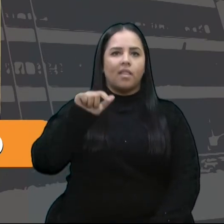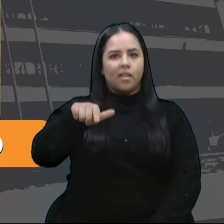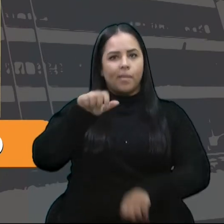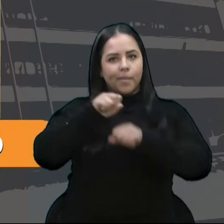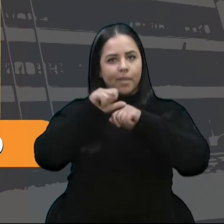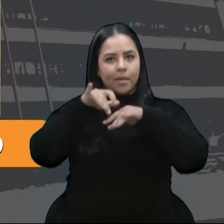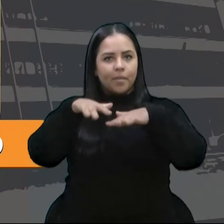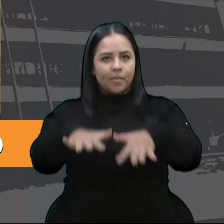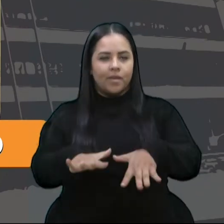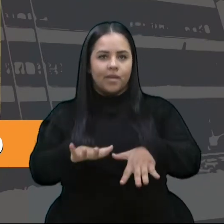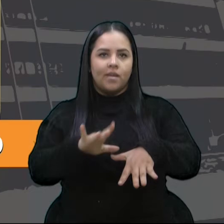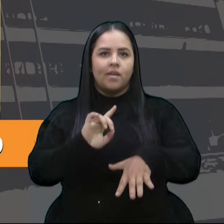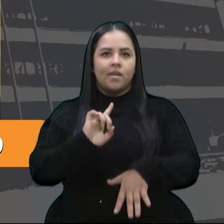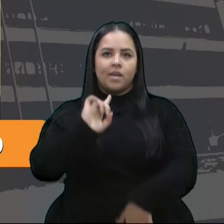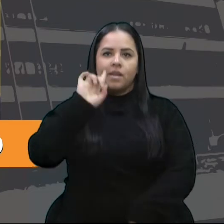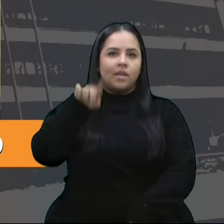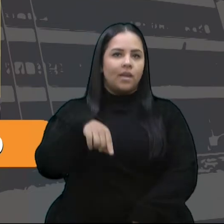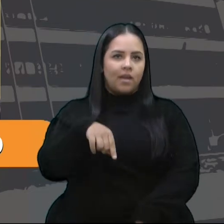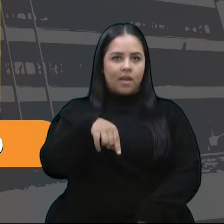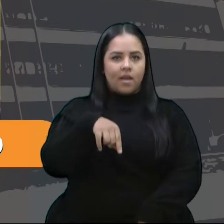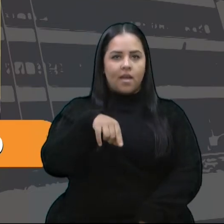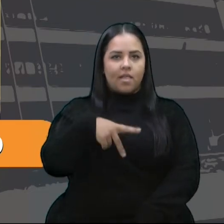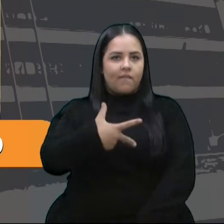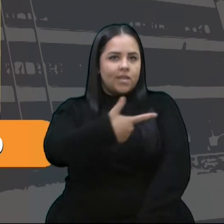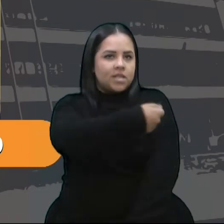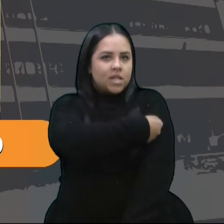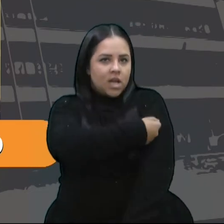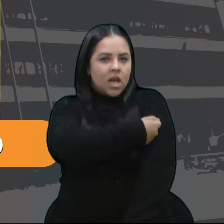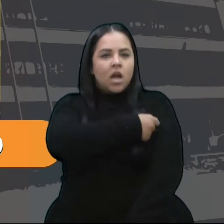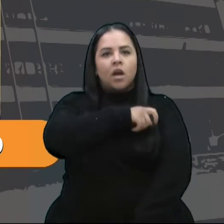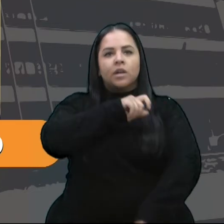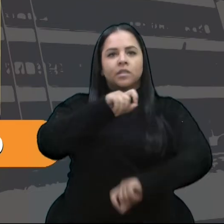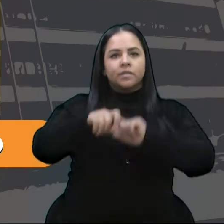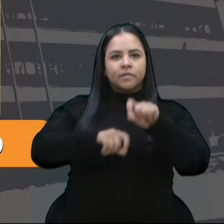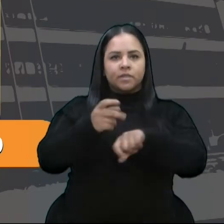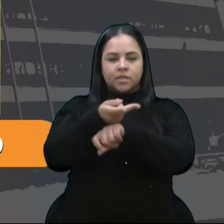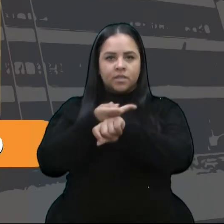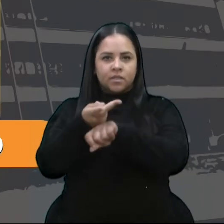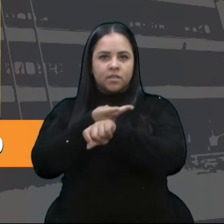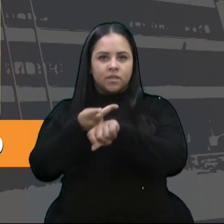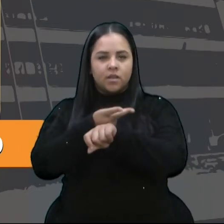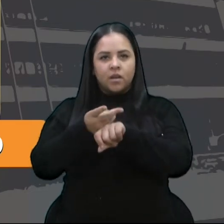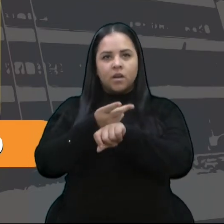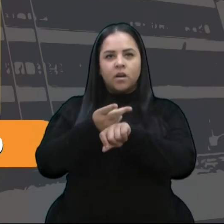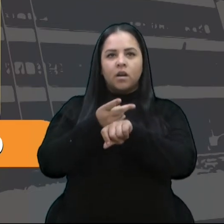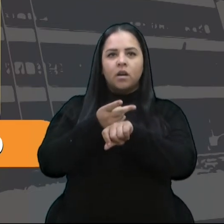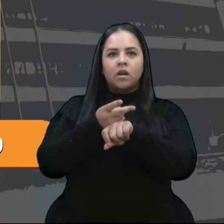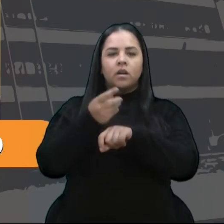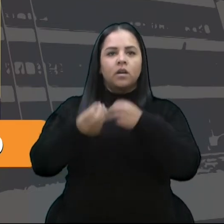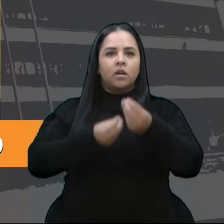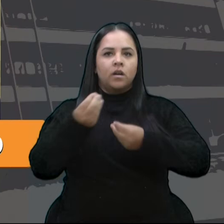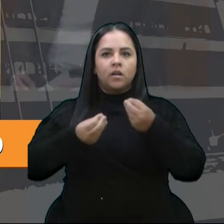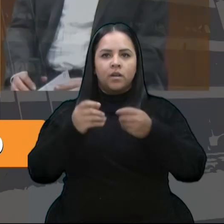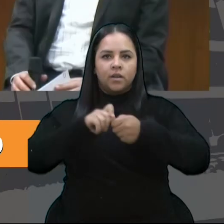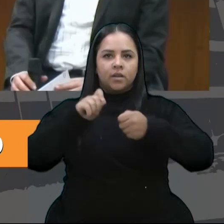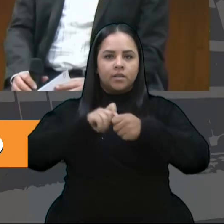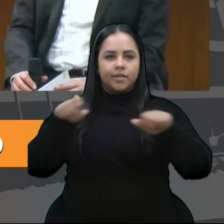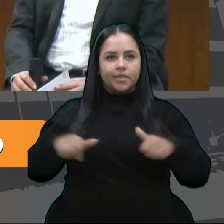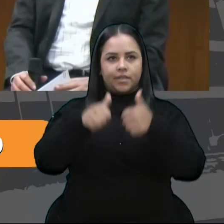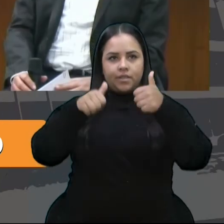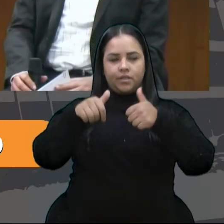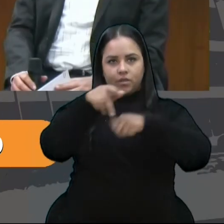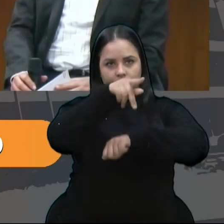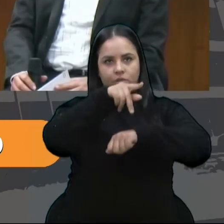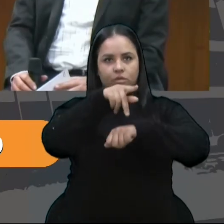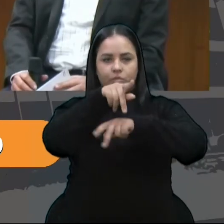se refere às vacinas, no que se refere à busca de alternativas para as suas populações. Isso foi meio